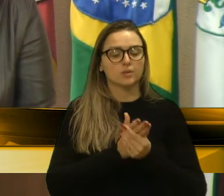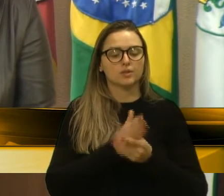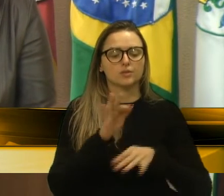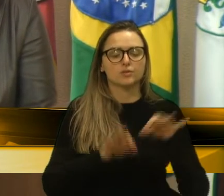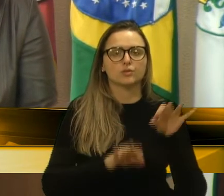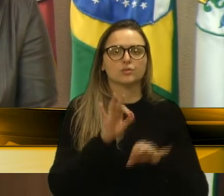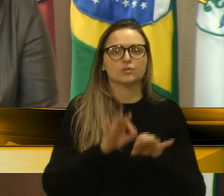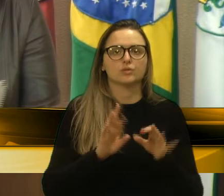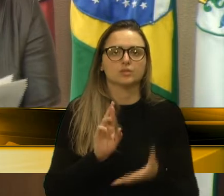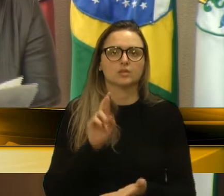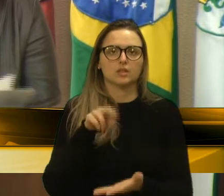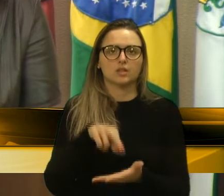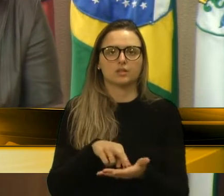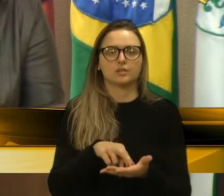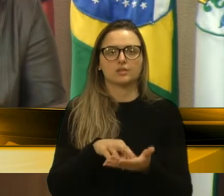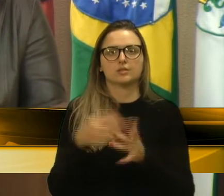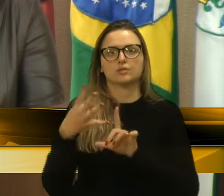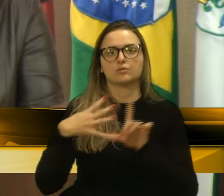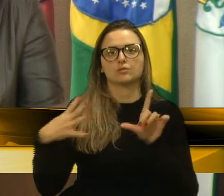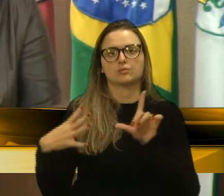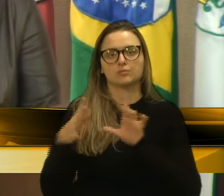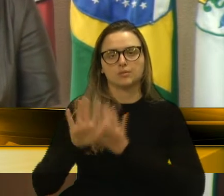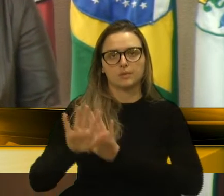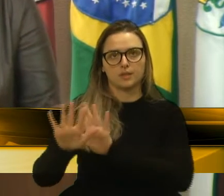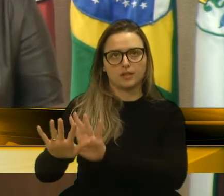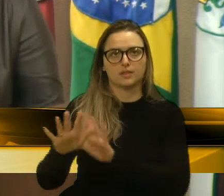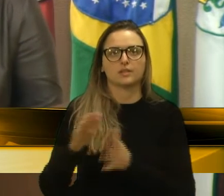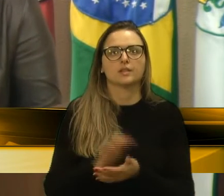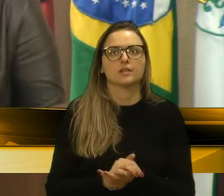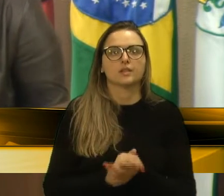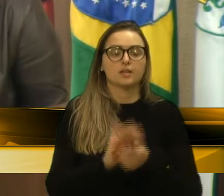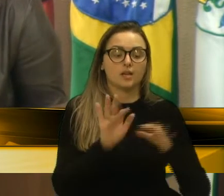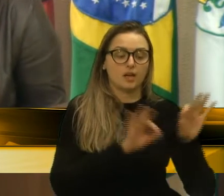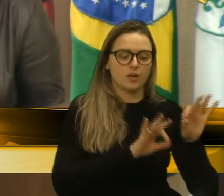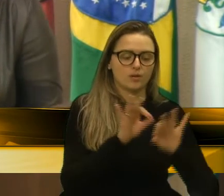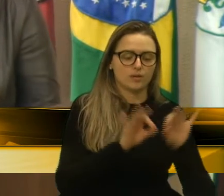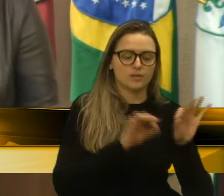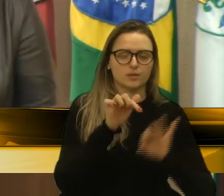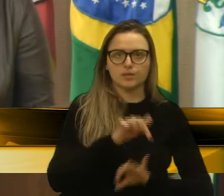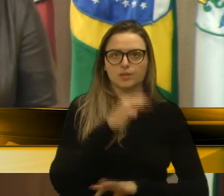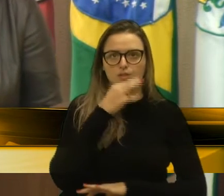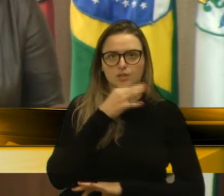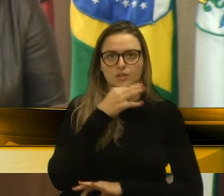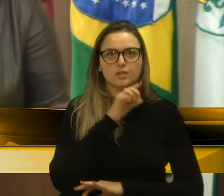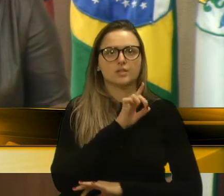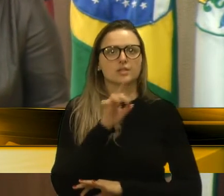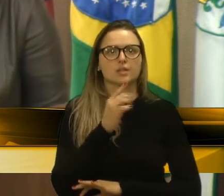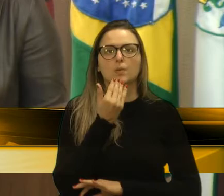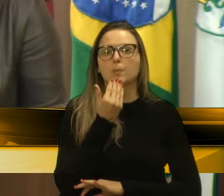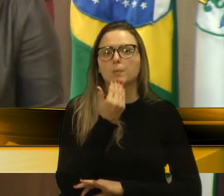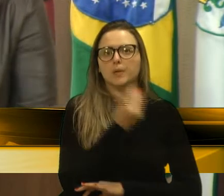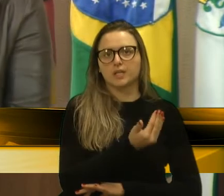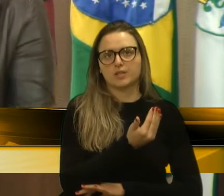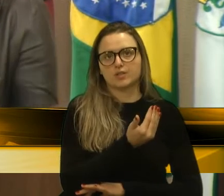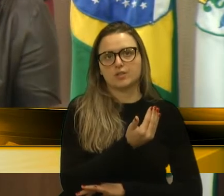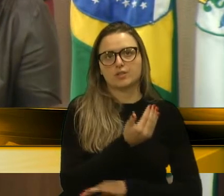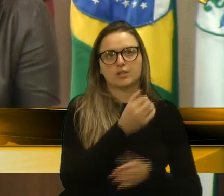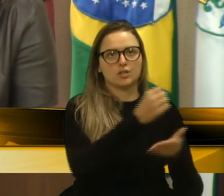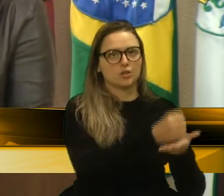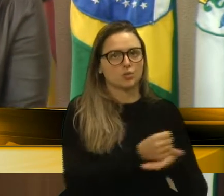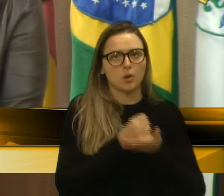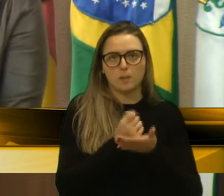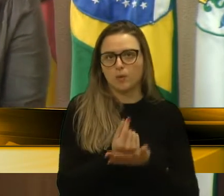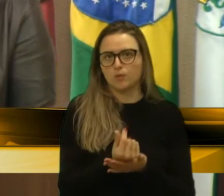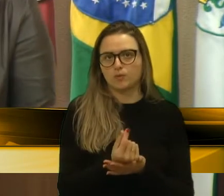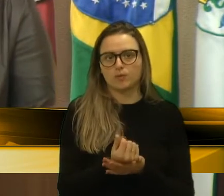a realização da Parada Livre. Então, aqui, é importante dizer que a organização de Caxias não está solicitando apoio